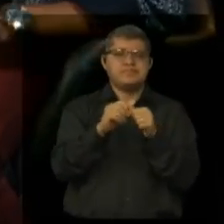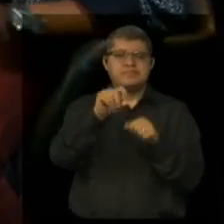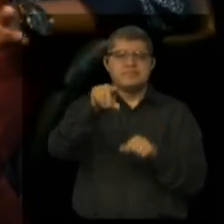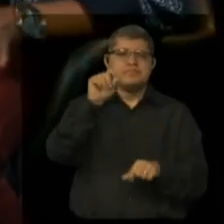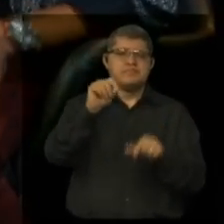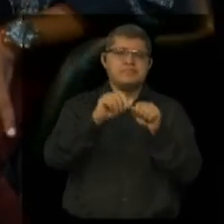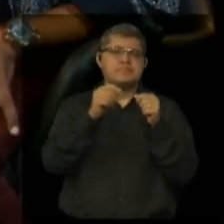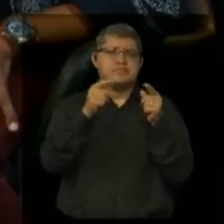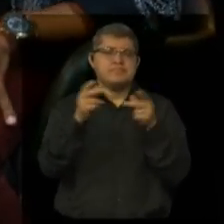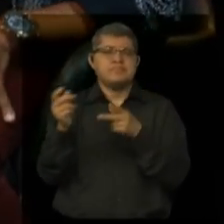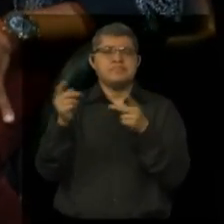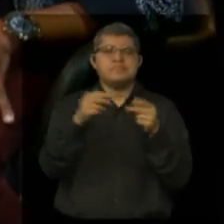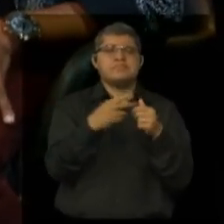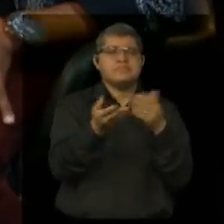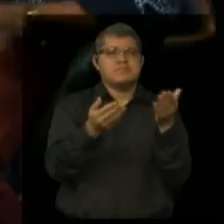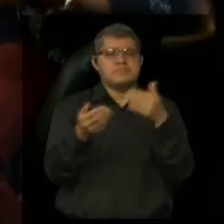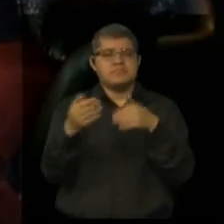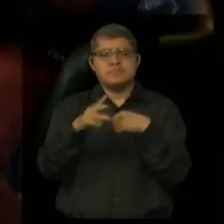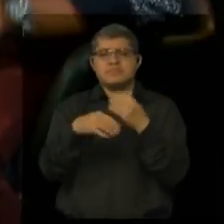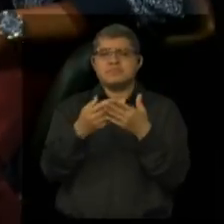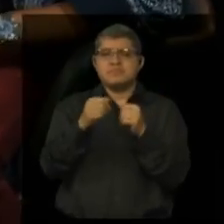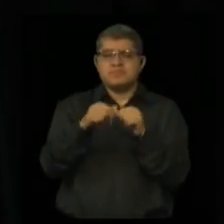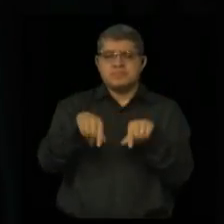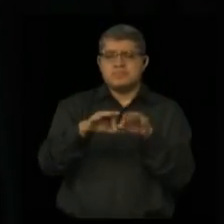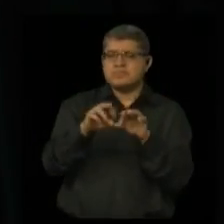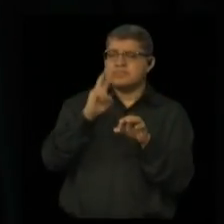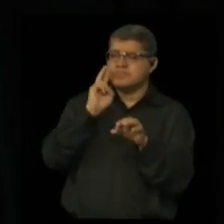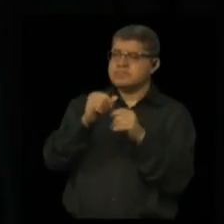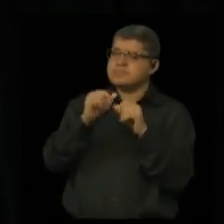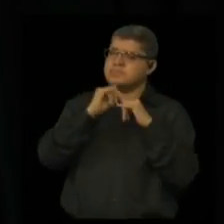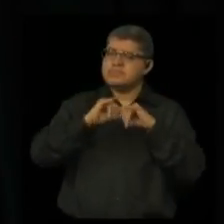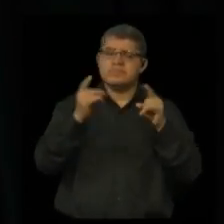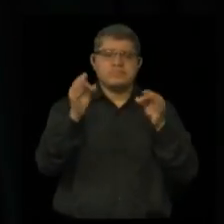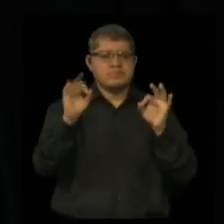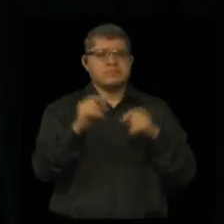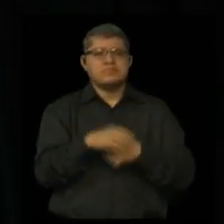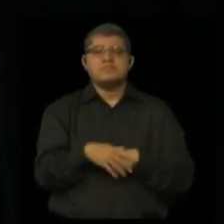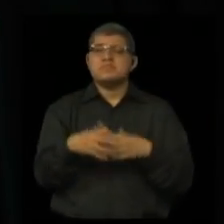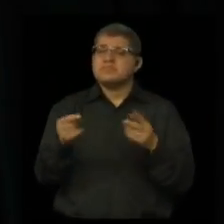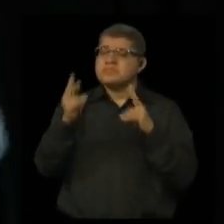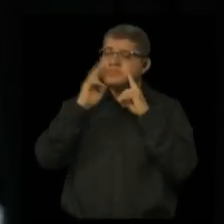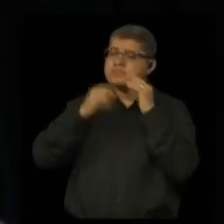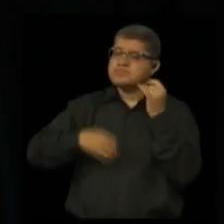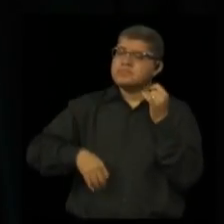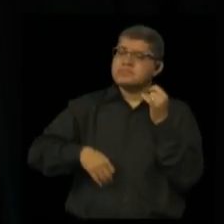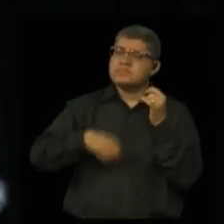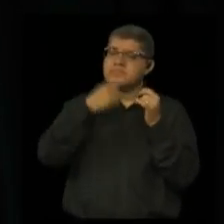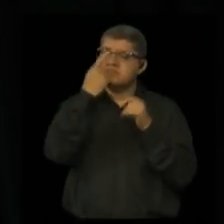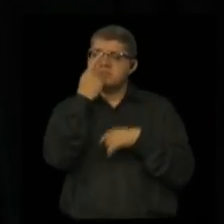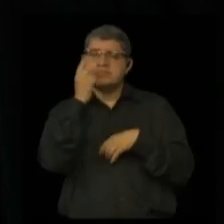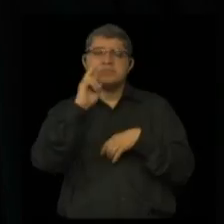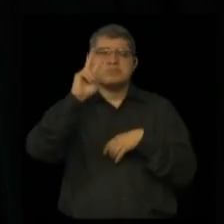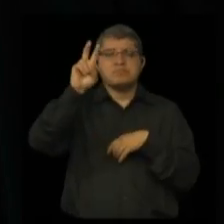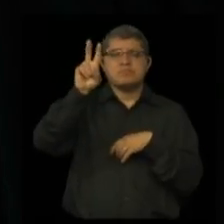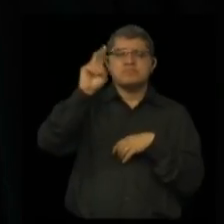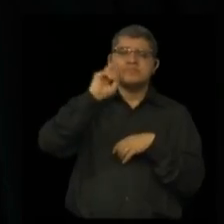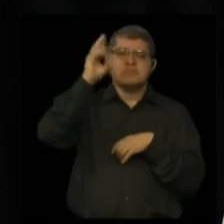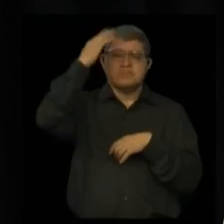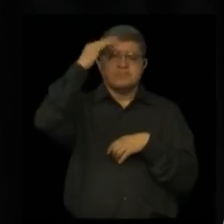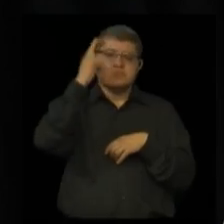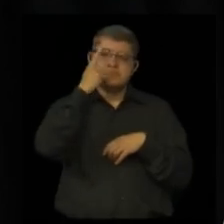escolher e convidar algum para vir para cá. Mas eu venho aqui para ter... Não deixe de avisar a gente. Aviso sim. Agora, você tocou num tema que eu costumo falar desse tema